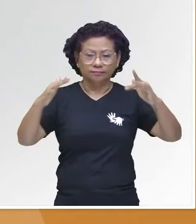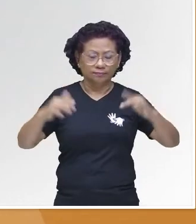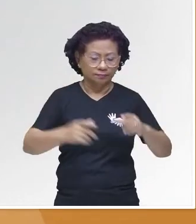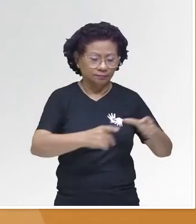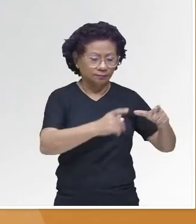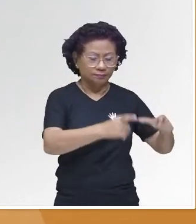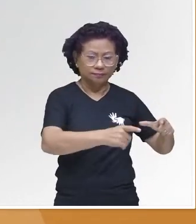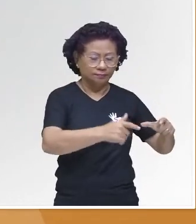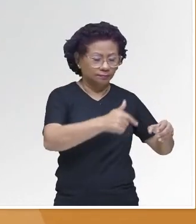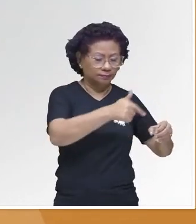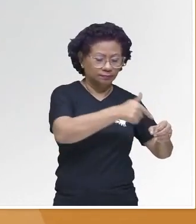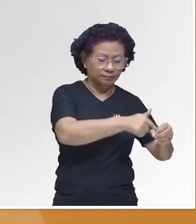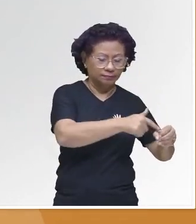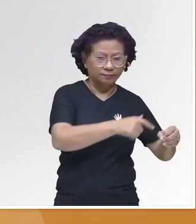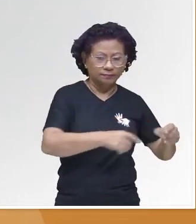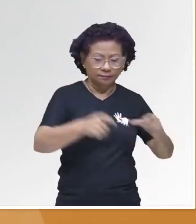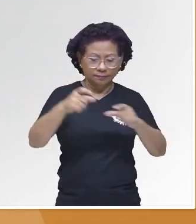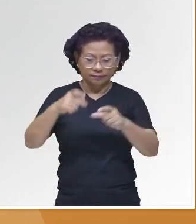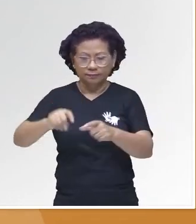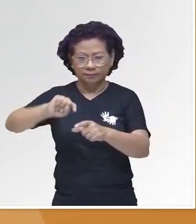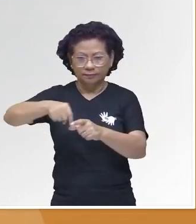área, né, tem existência do gás